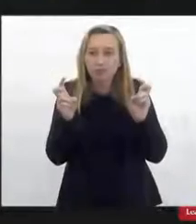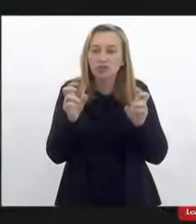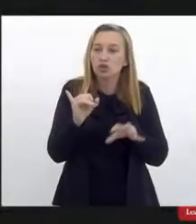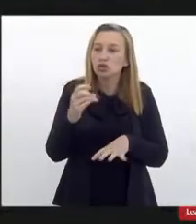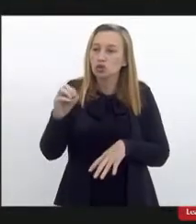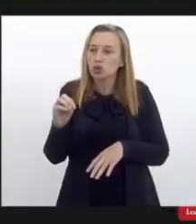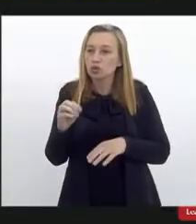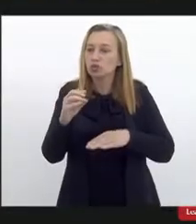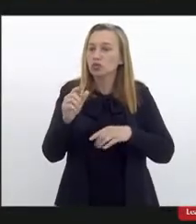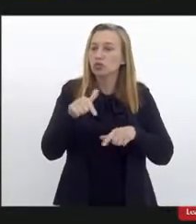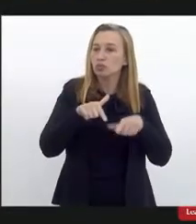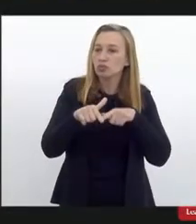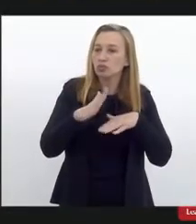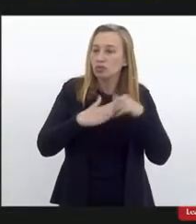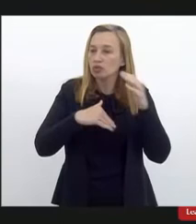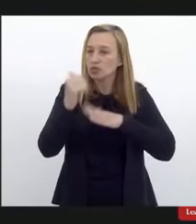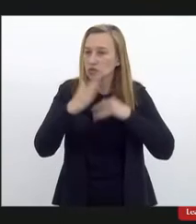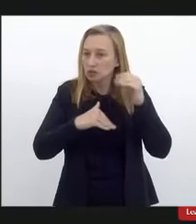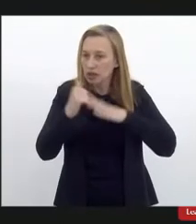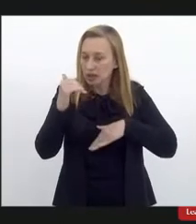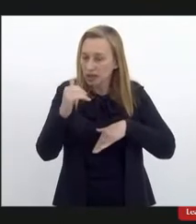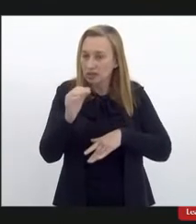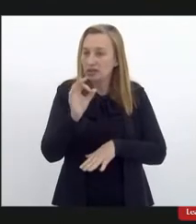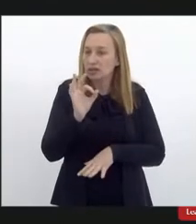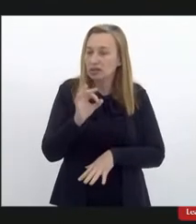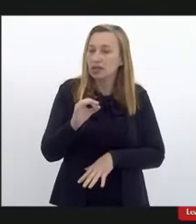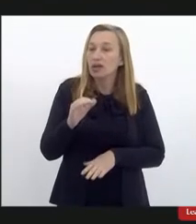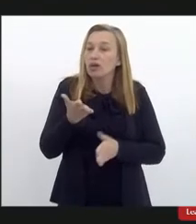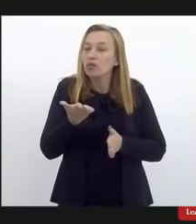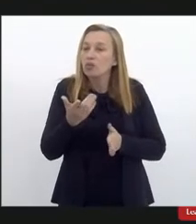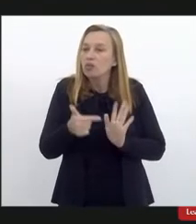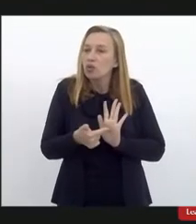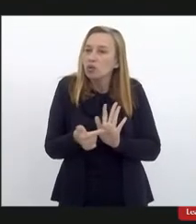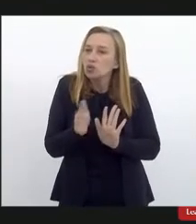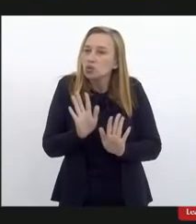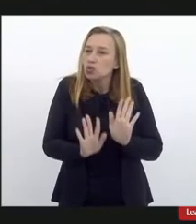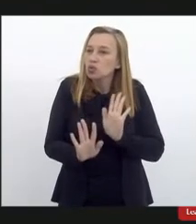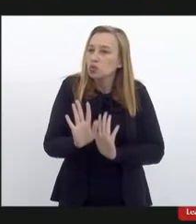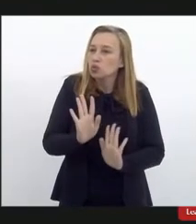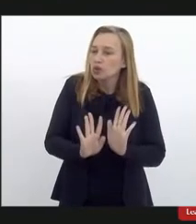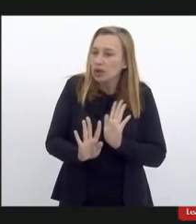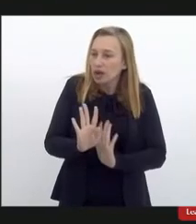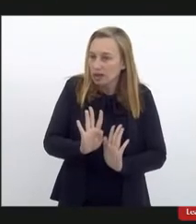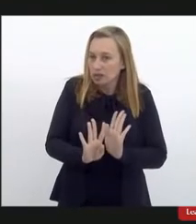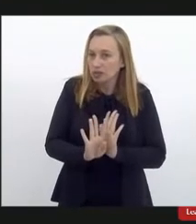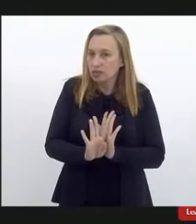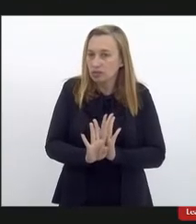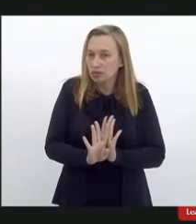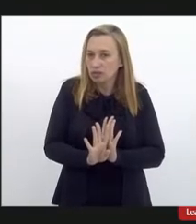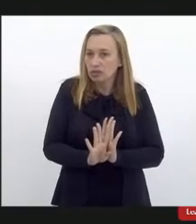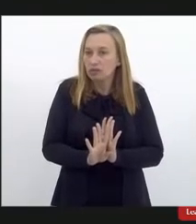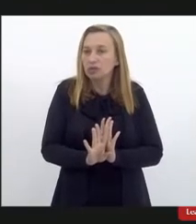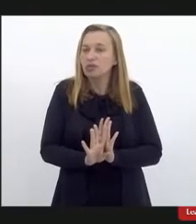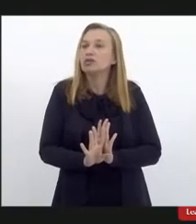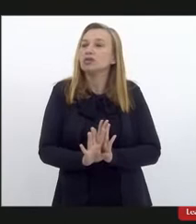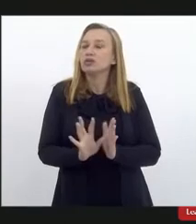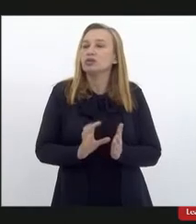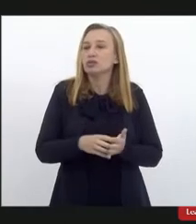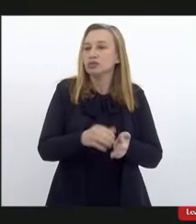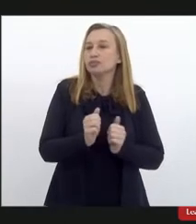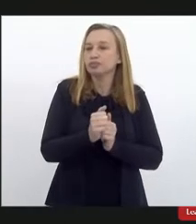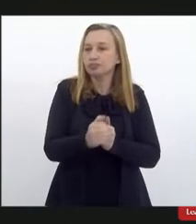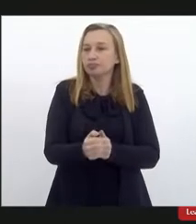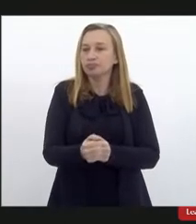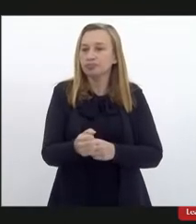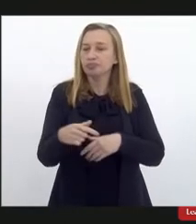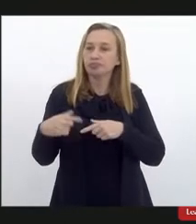socioprofissional dos egressos, né? Isso mostra um cuidado com quem foi aluno de vocês e o órgão continua acompanhando as trajetórias, mas